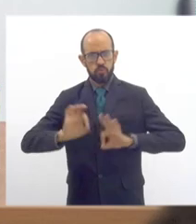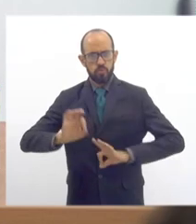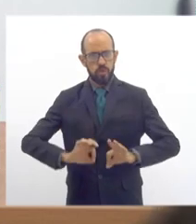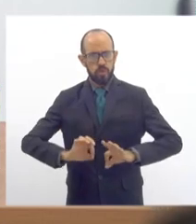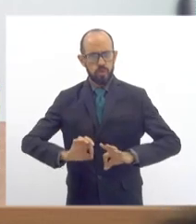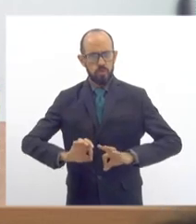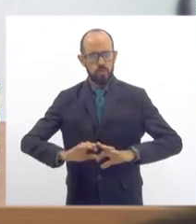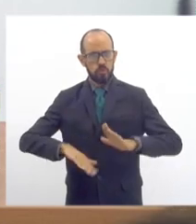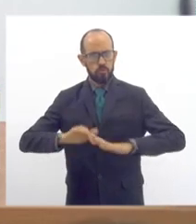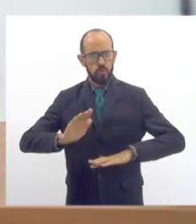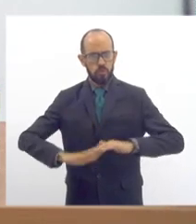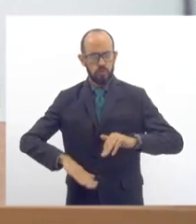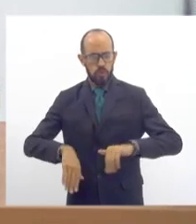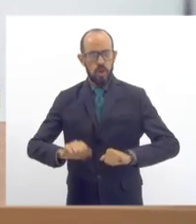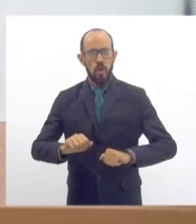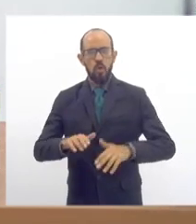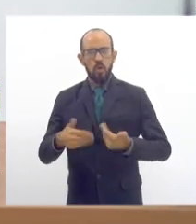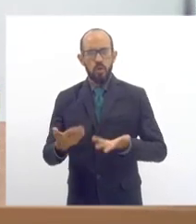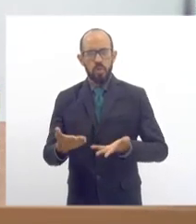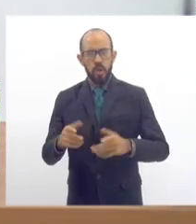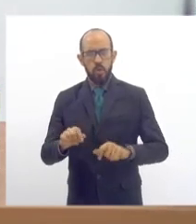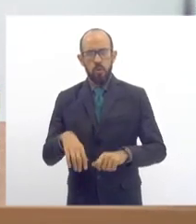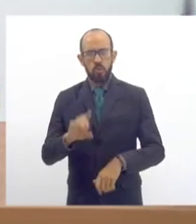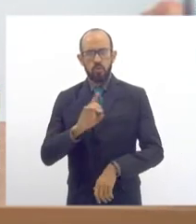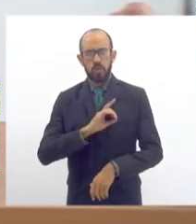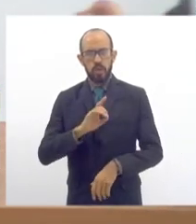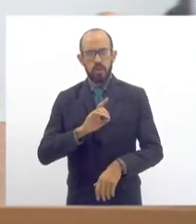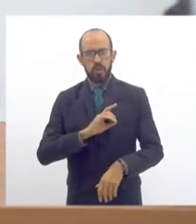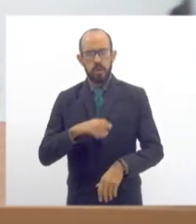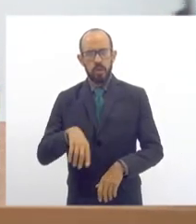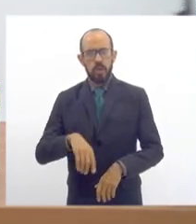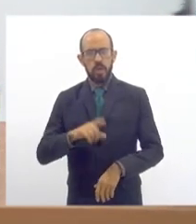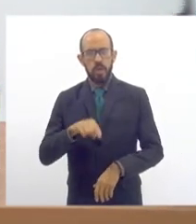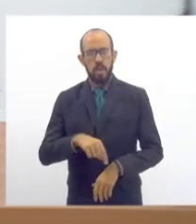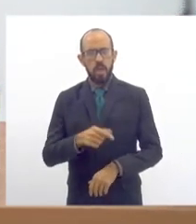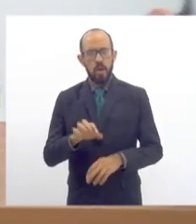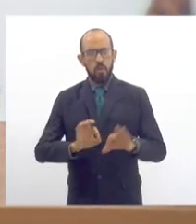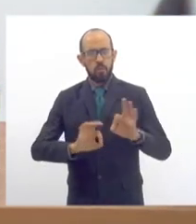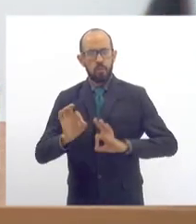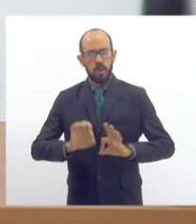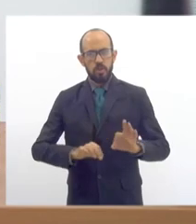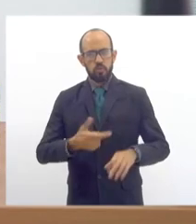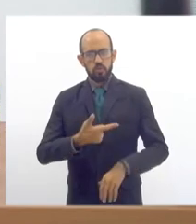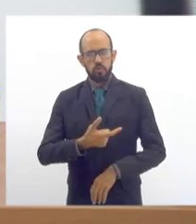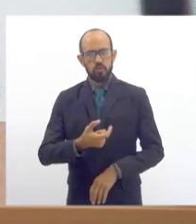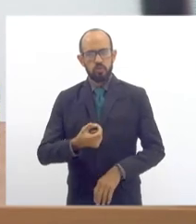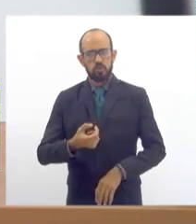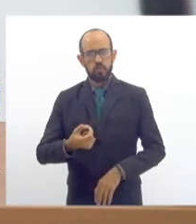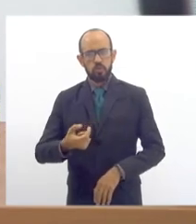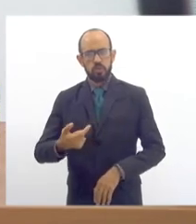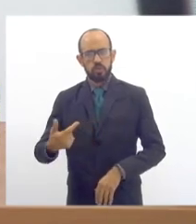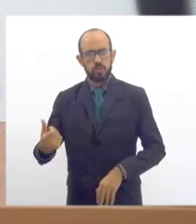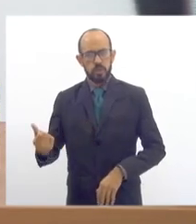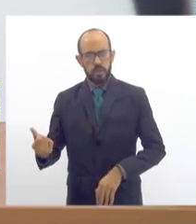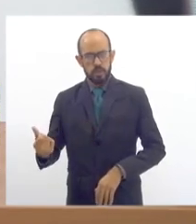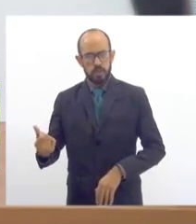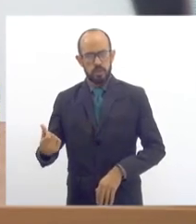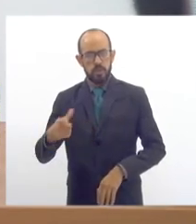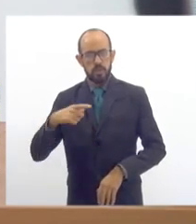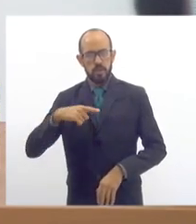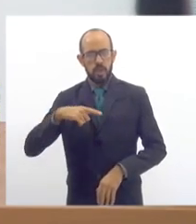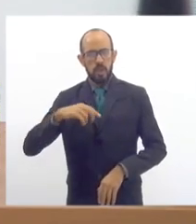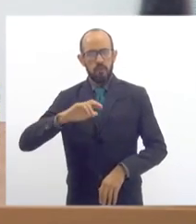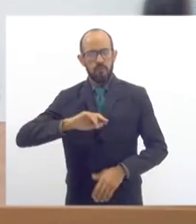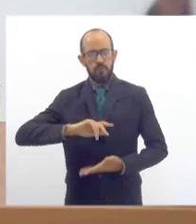DETRAN, trata-se de um plano datado de 2006, já com várias defasagens e que precisam